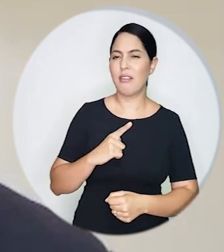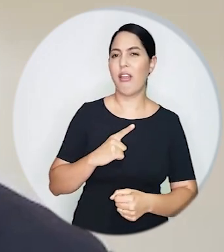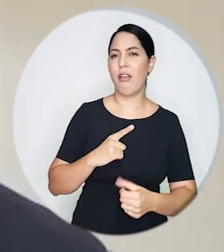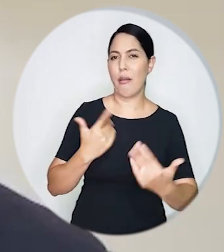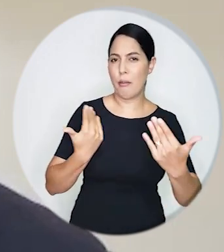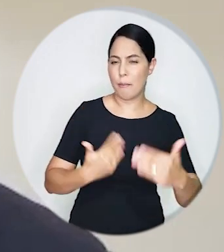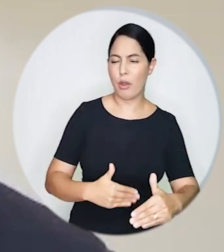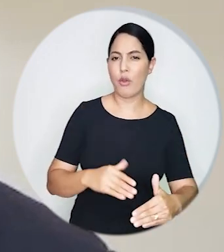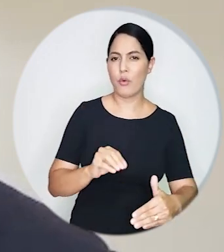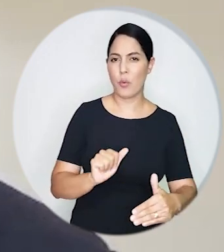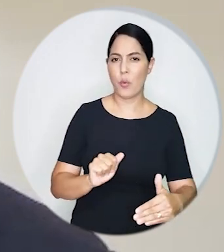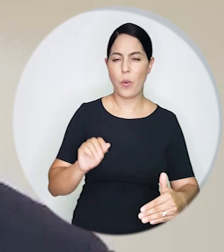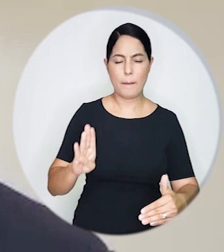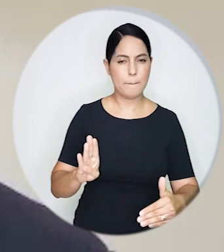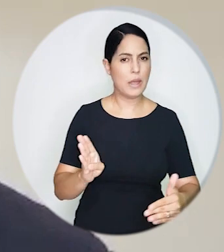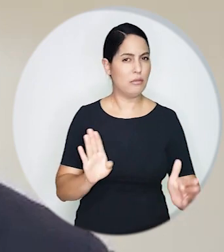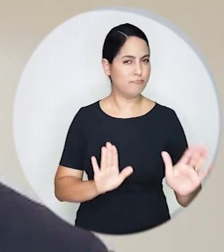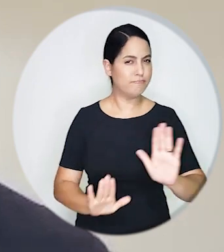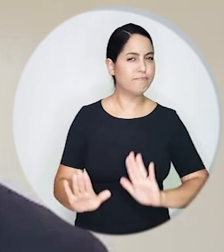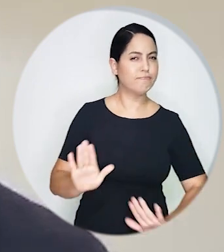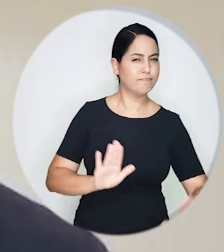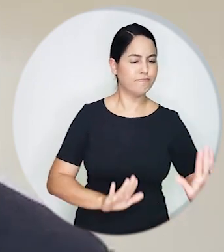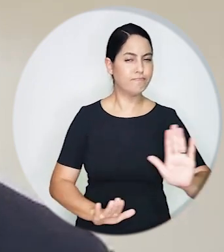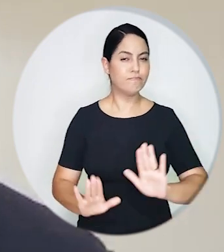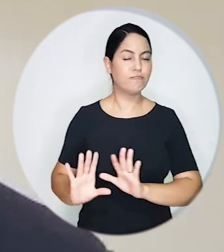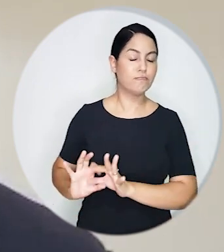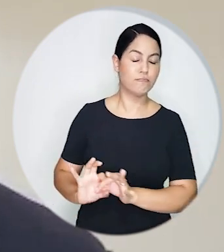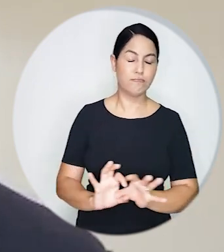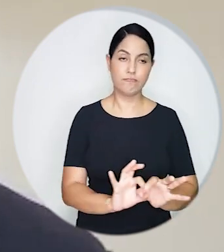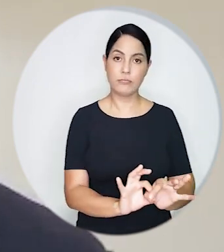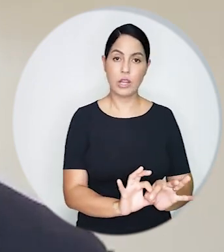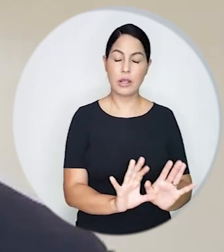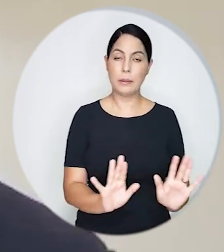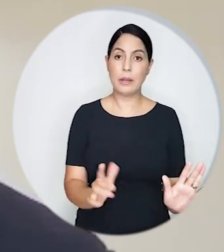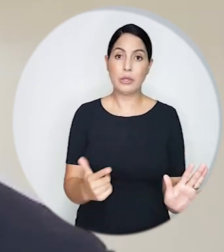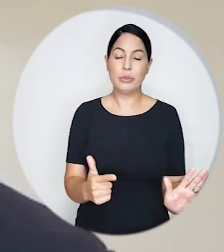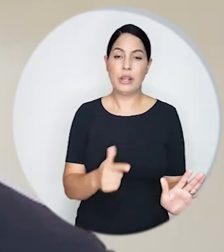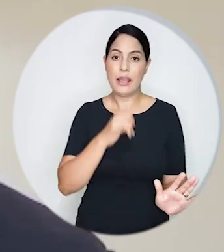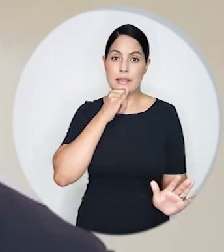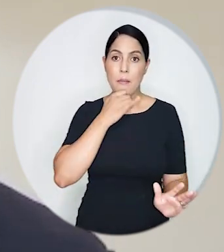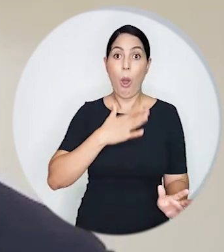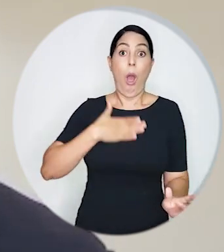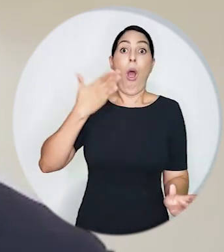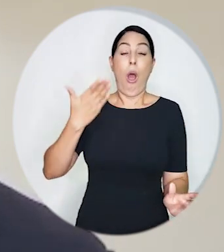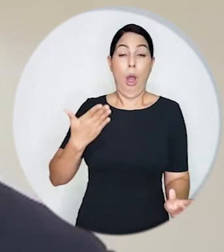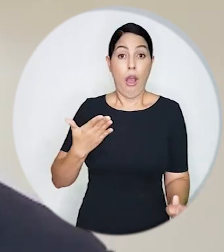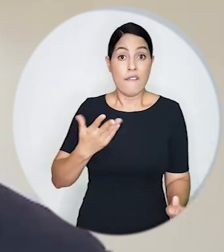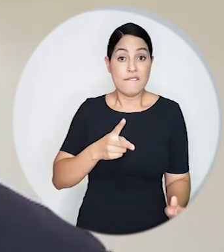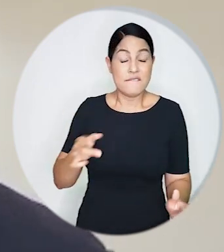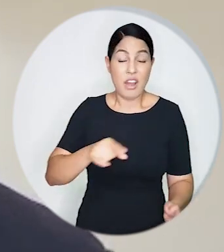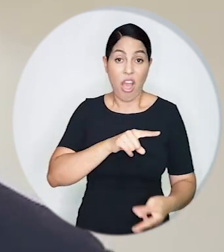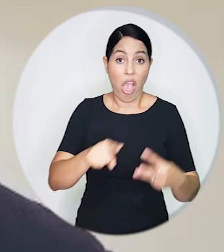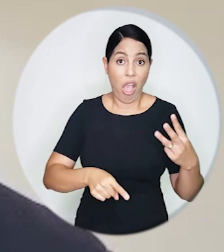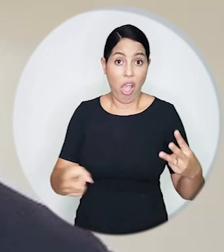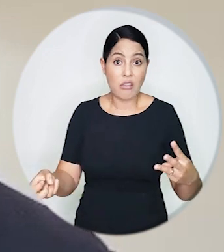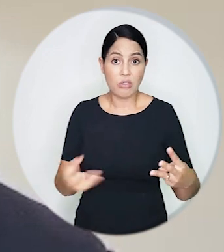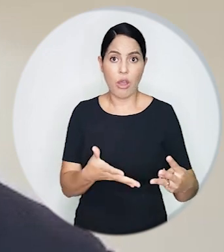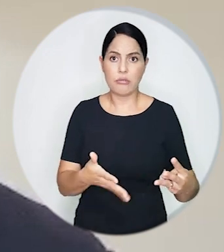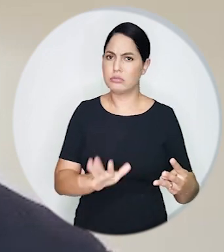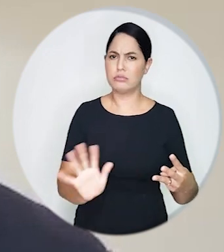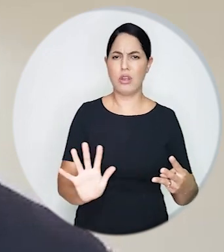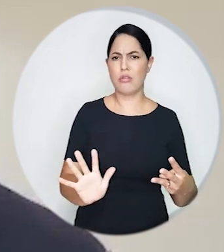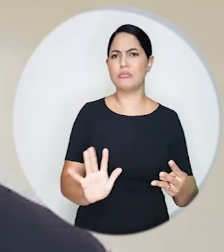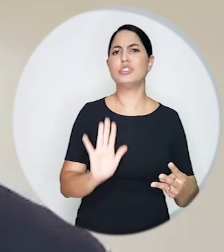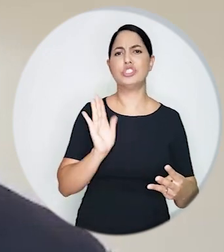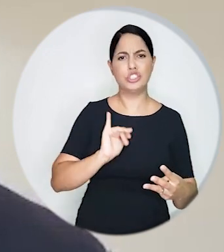tratado de uma forma muito cuidadosa para não causar essa surpresa, né? O efeito